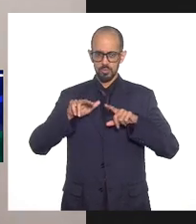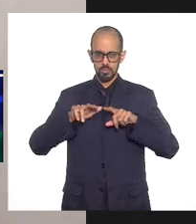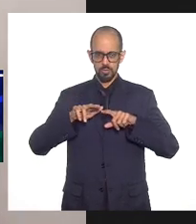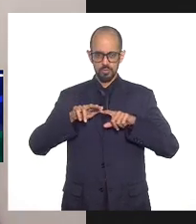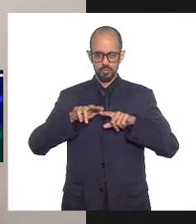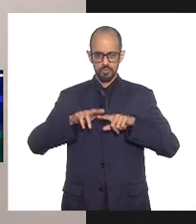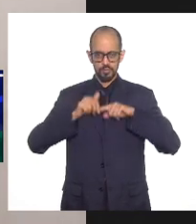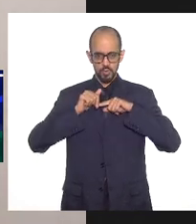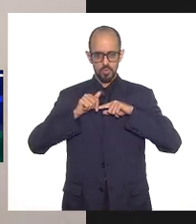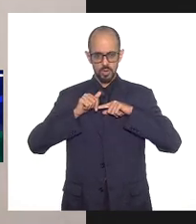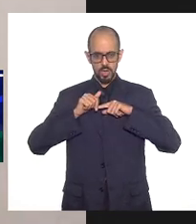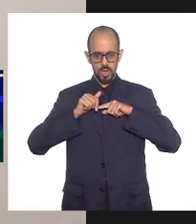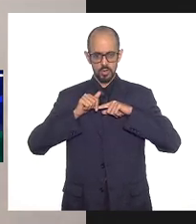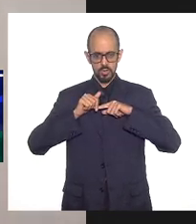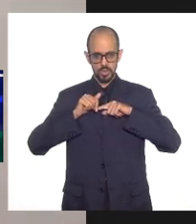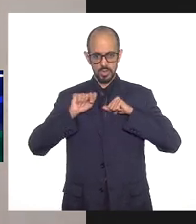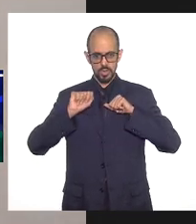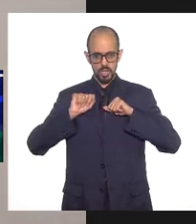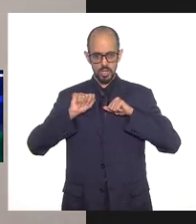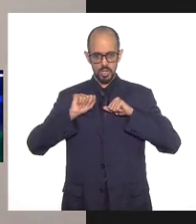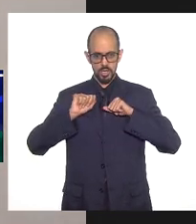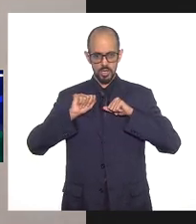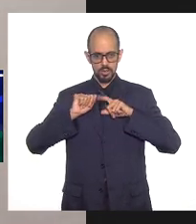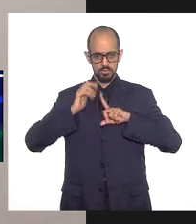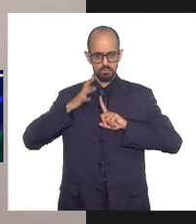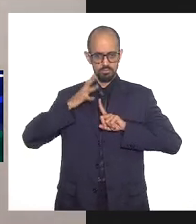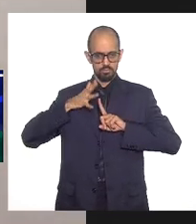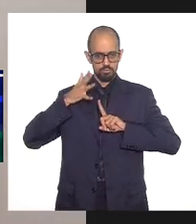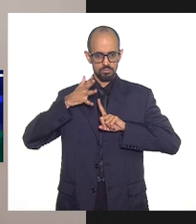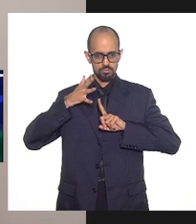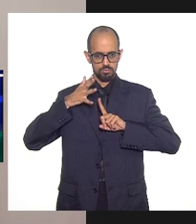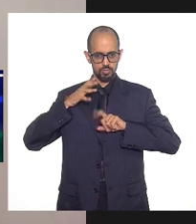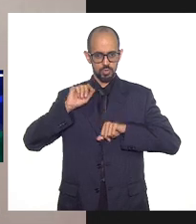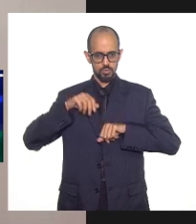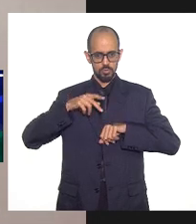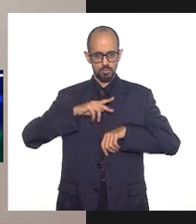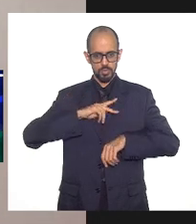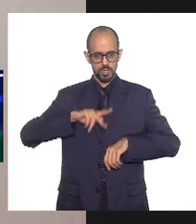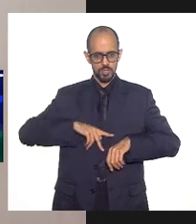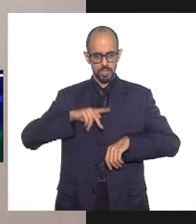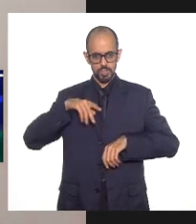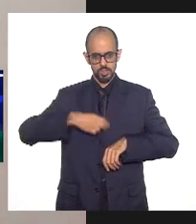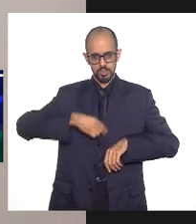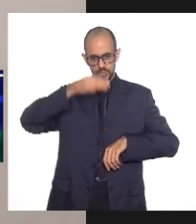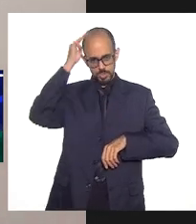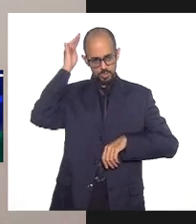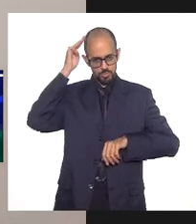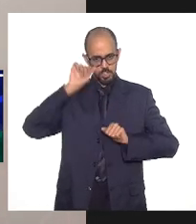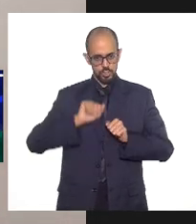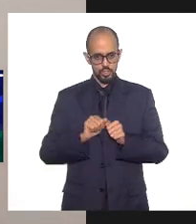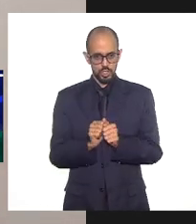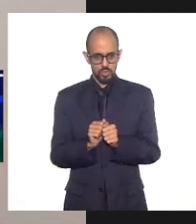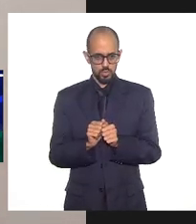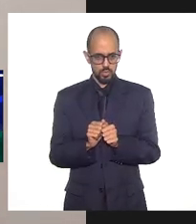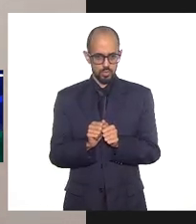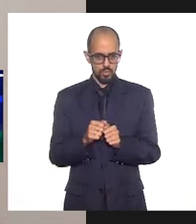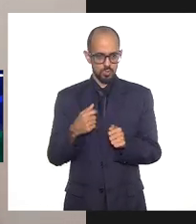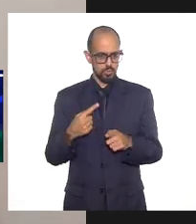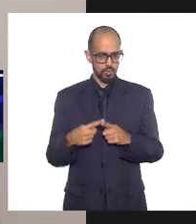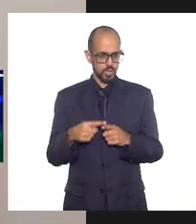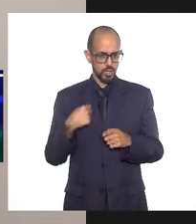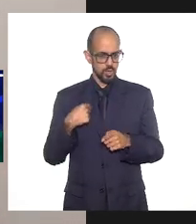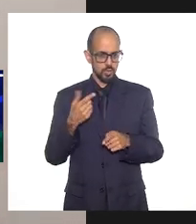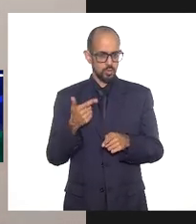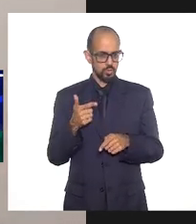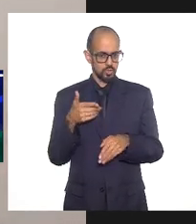Mediante a manifestação do nosso presidente da CCJ e líder de governo, Márcio Pacheco, até porque eu não tive acesso,